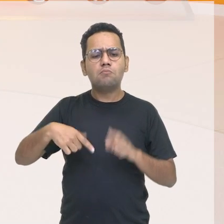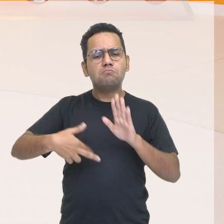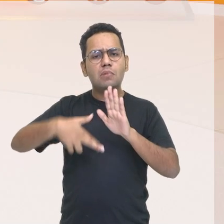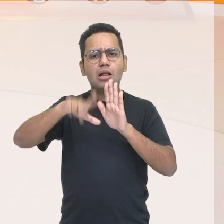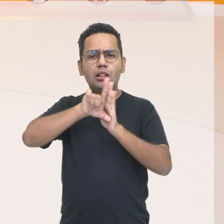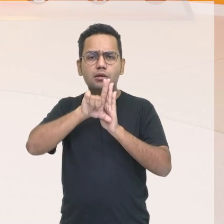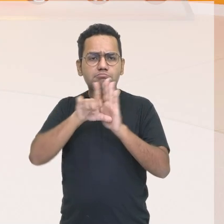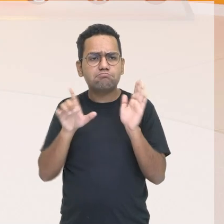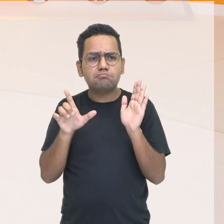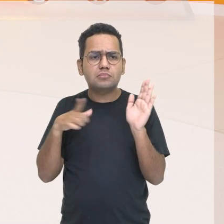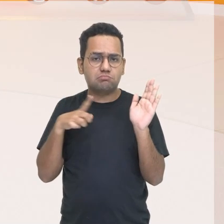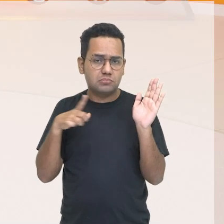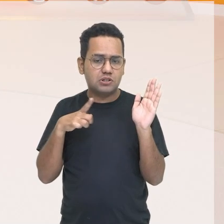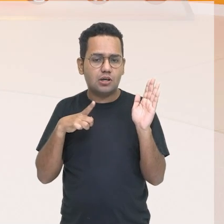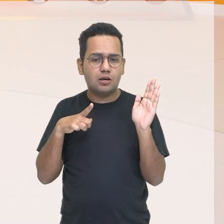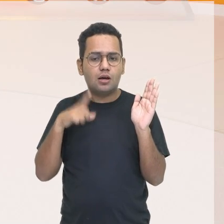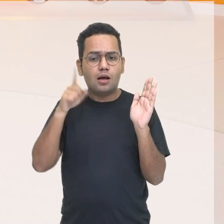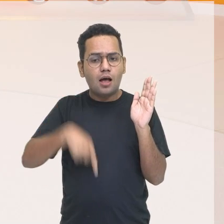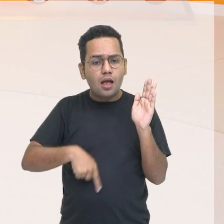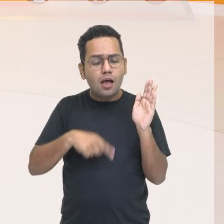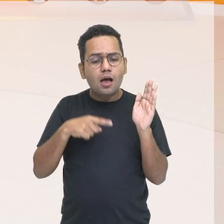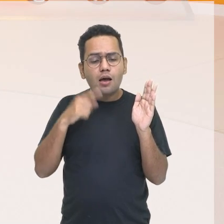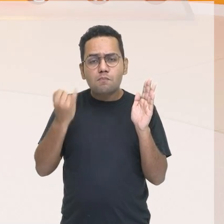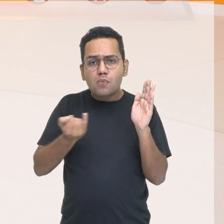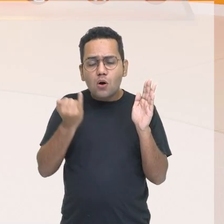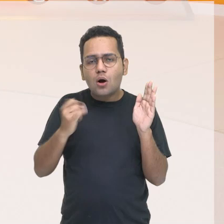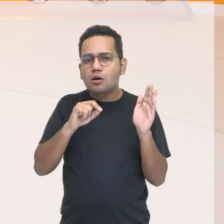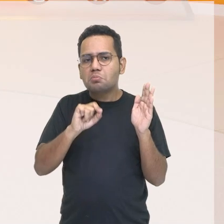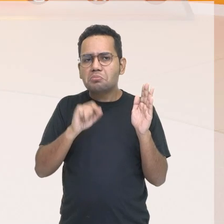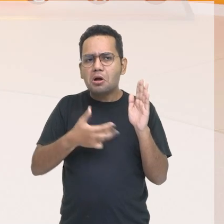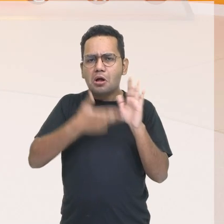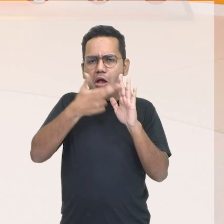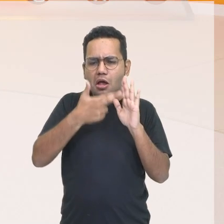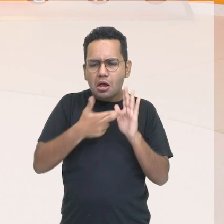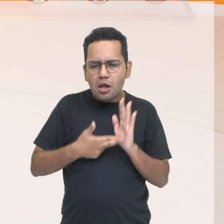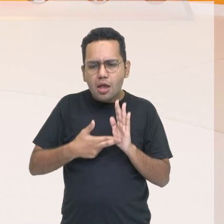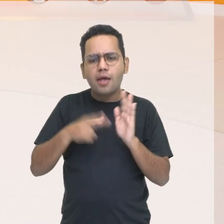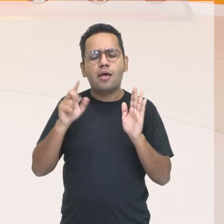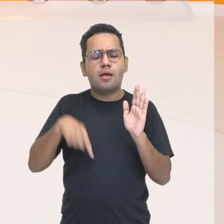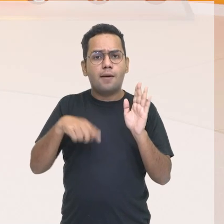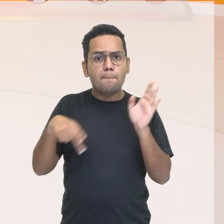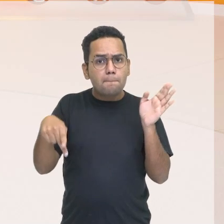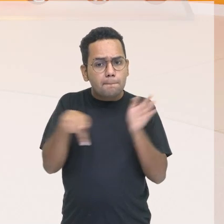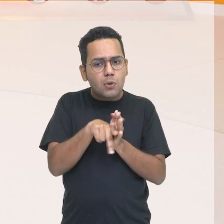ou seja, está fundamentada em normas e regras que são